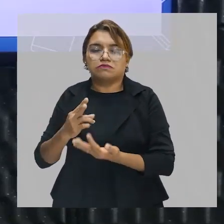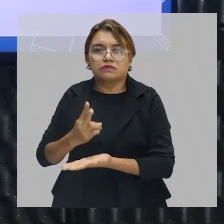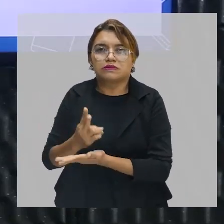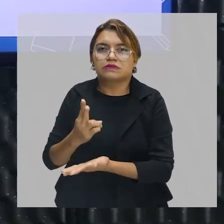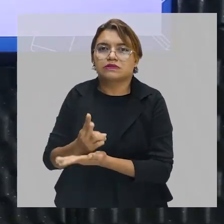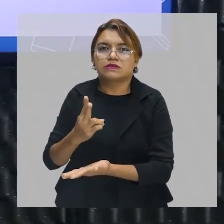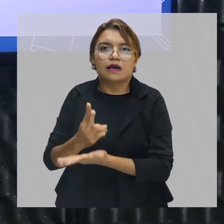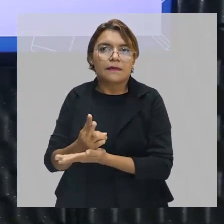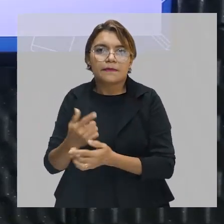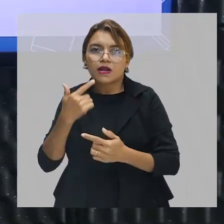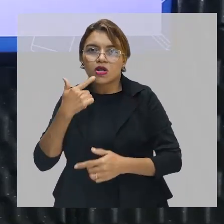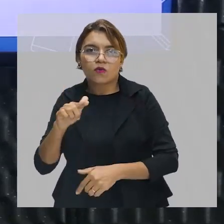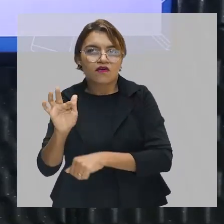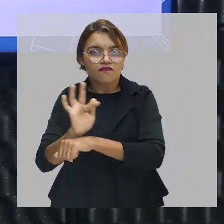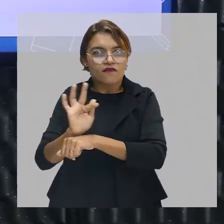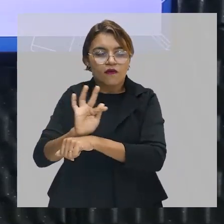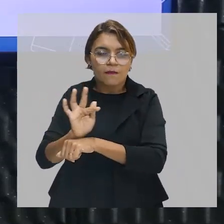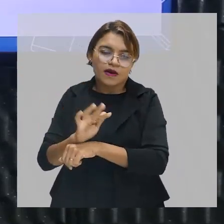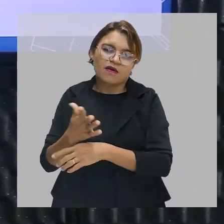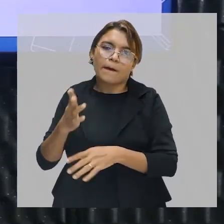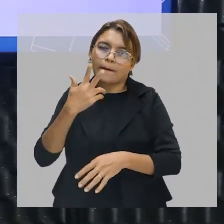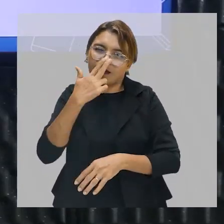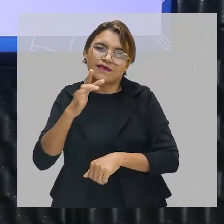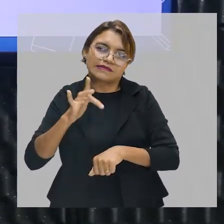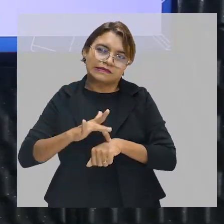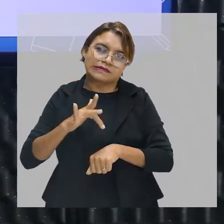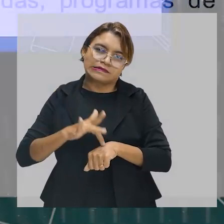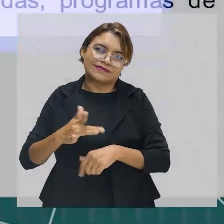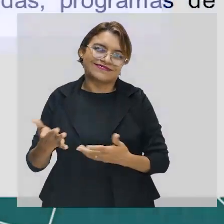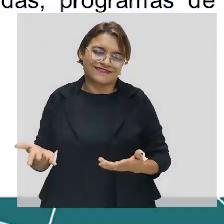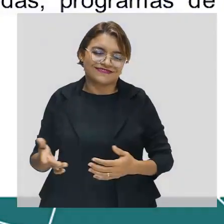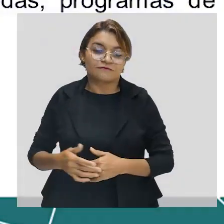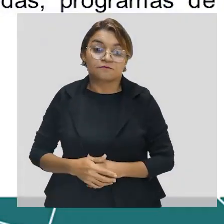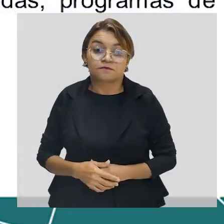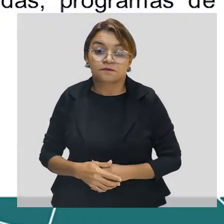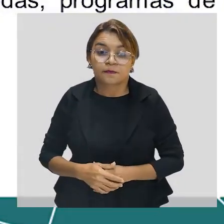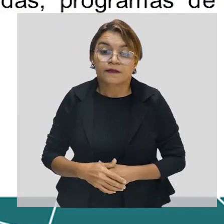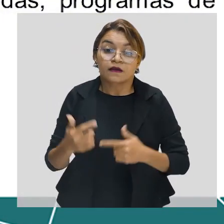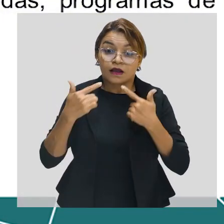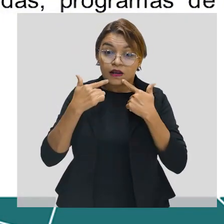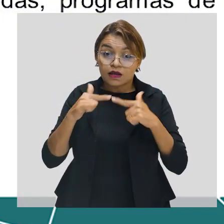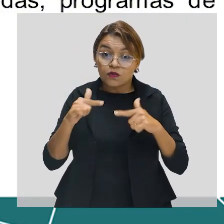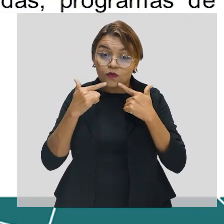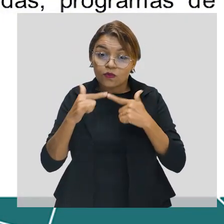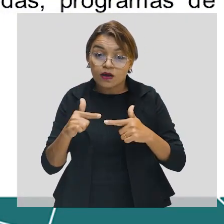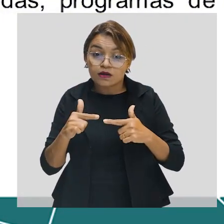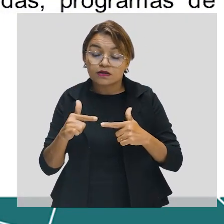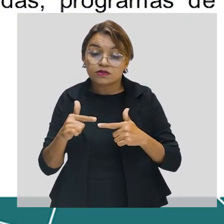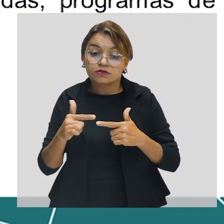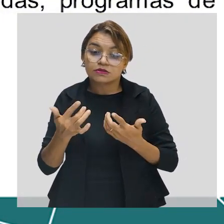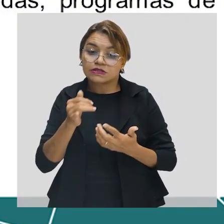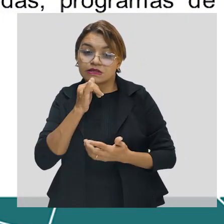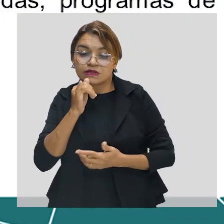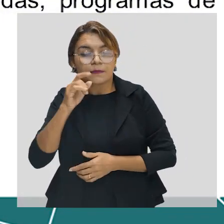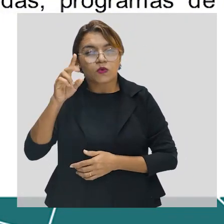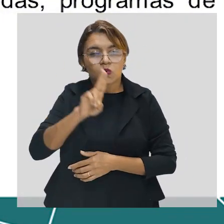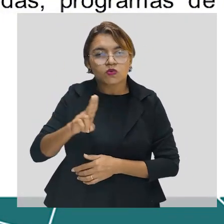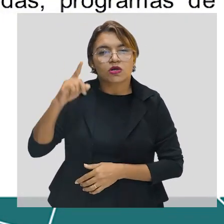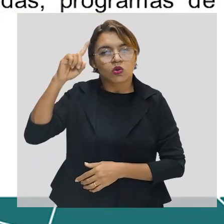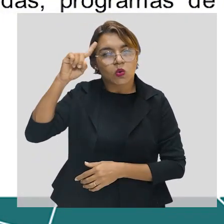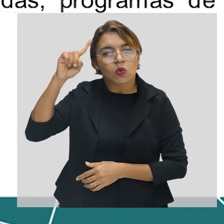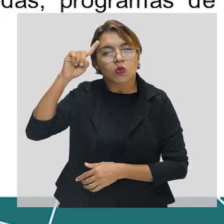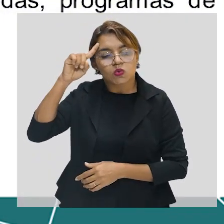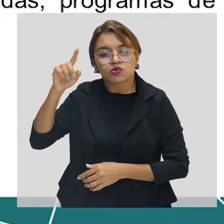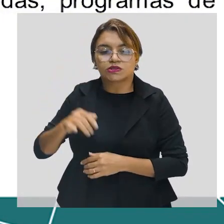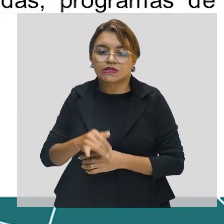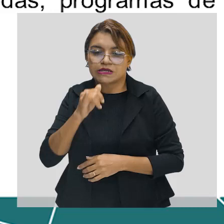toda rebuscada. Seria até um pouco chato, né? Já a linguagem coloquial faz referência à utilização da linguagem em